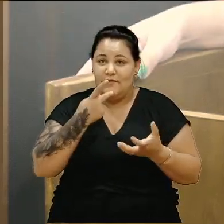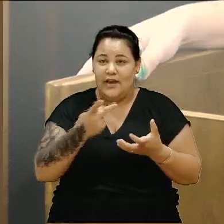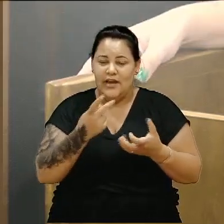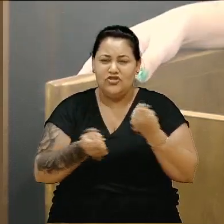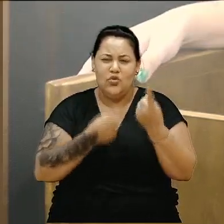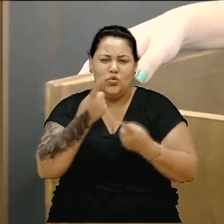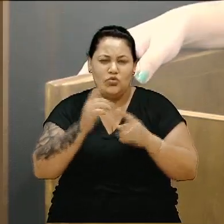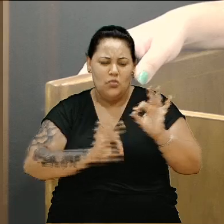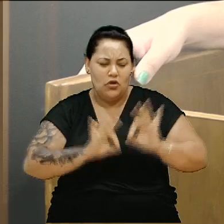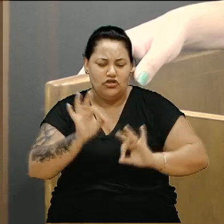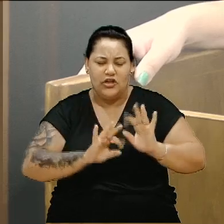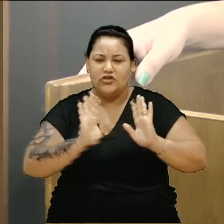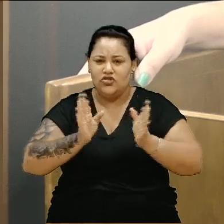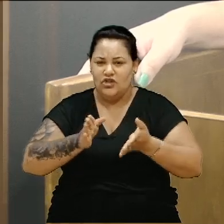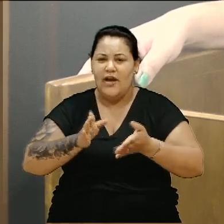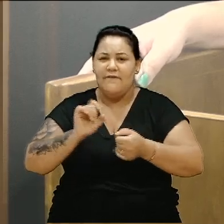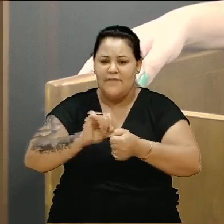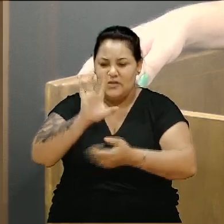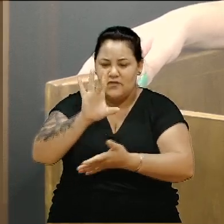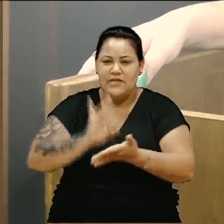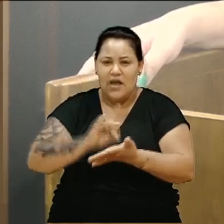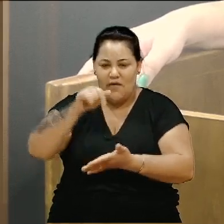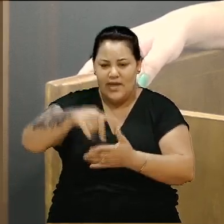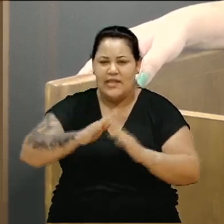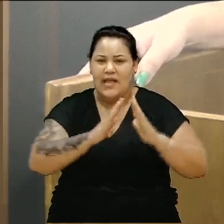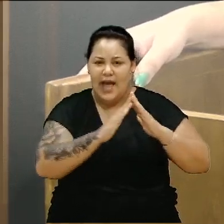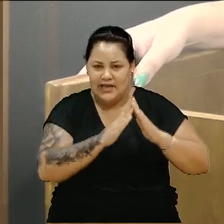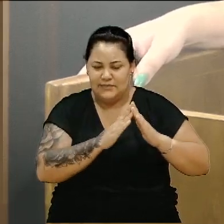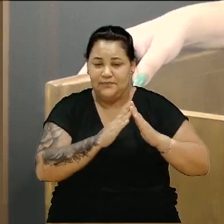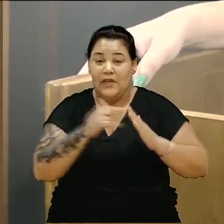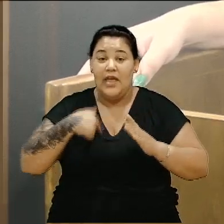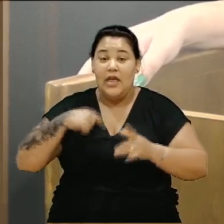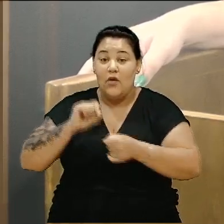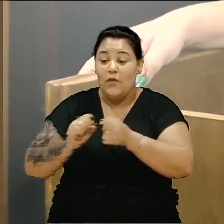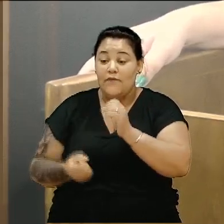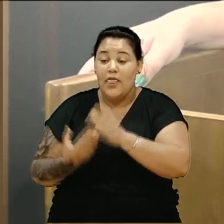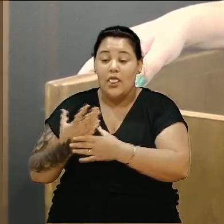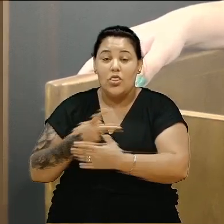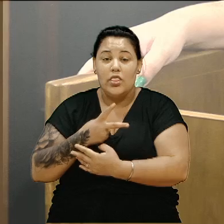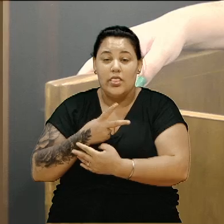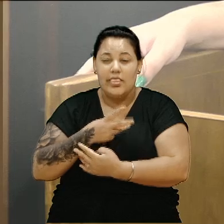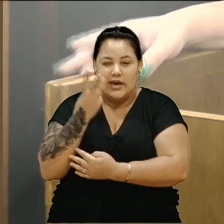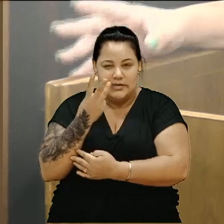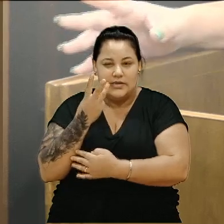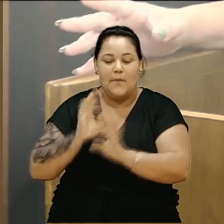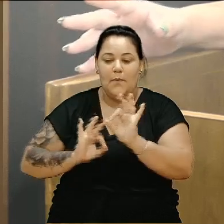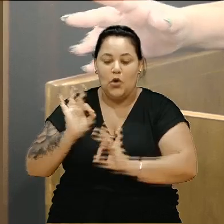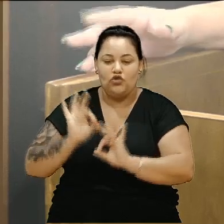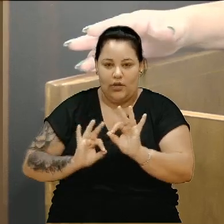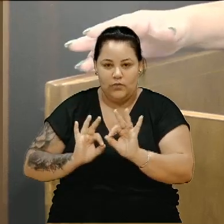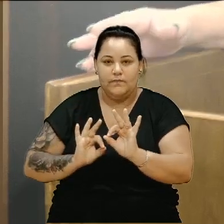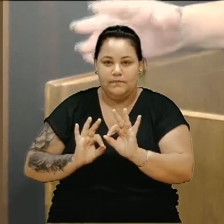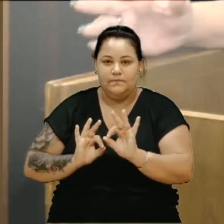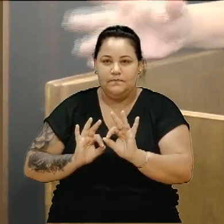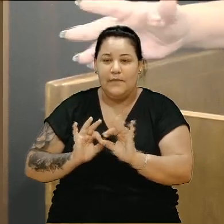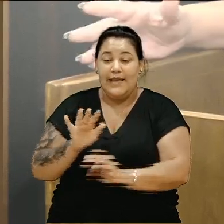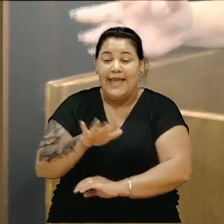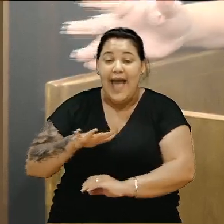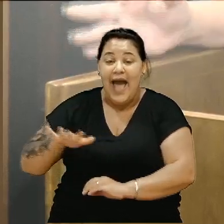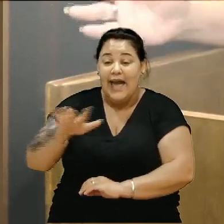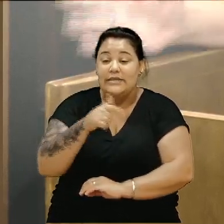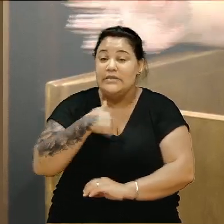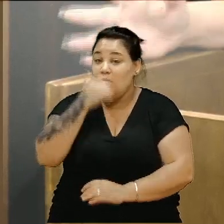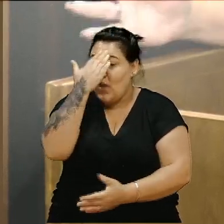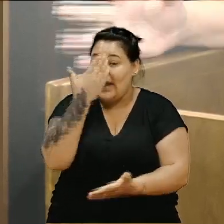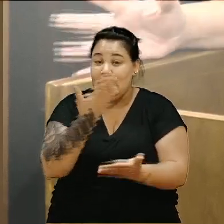gente protocolou nessa casa, né? Eu protocolei 3 projetos em áreas que eu acredito